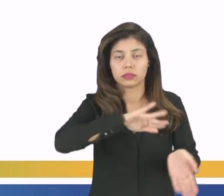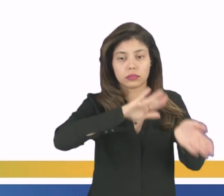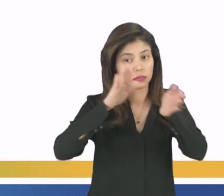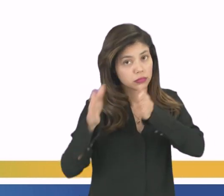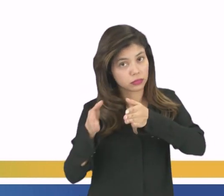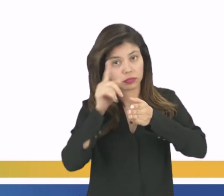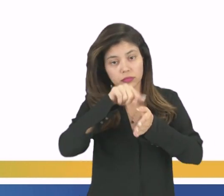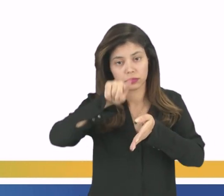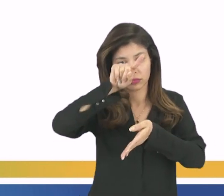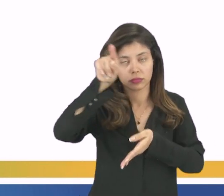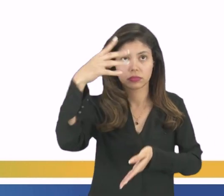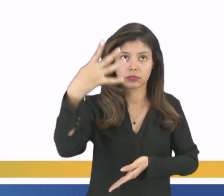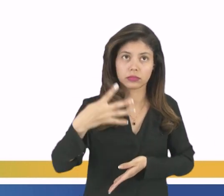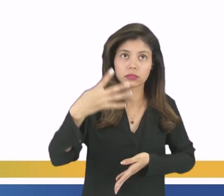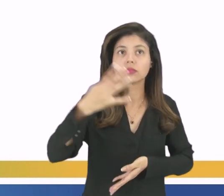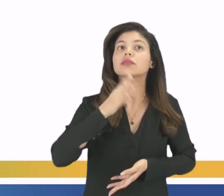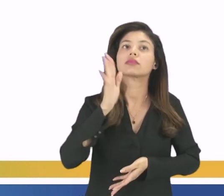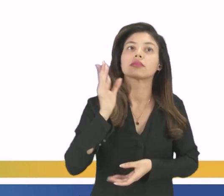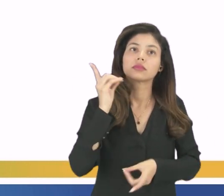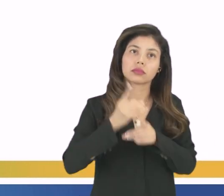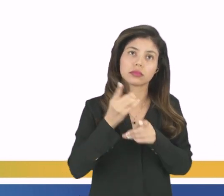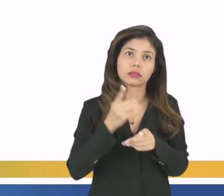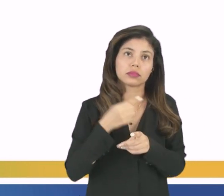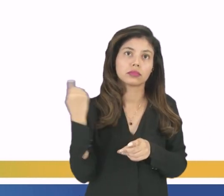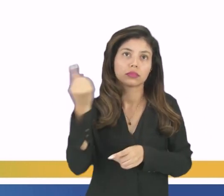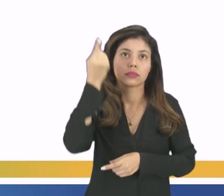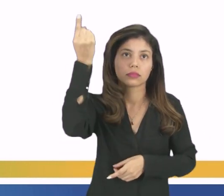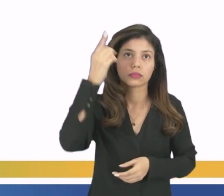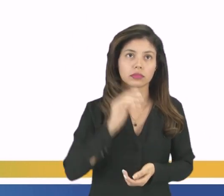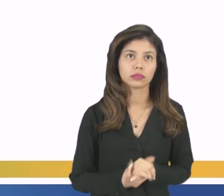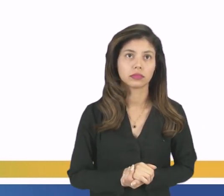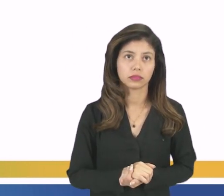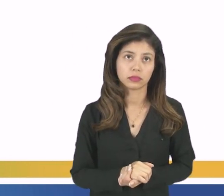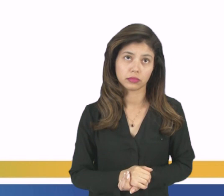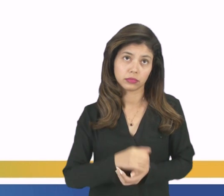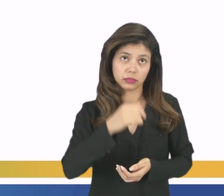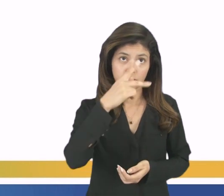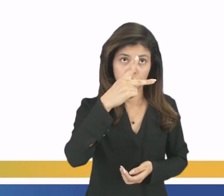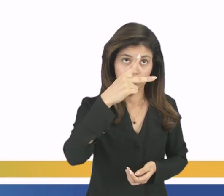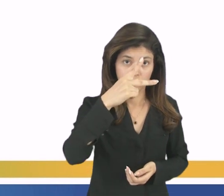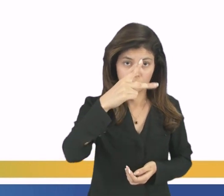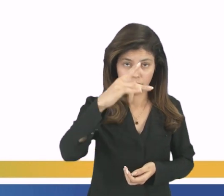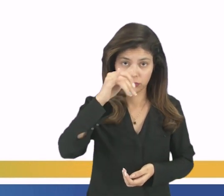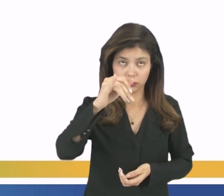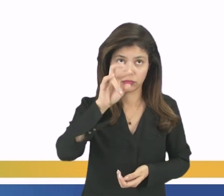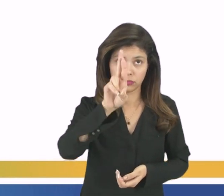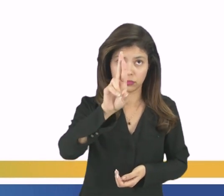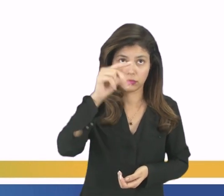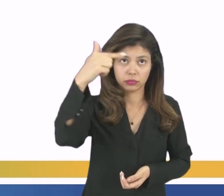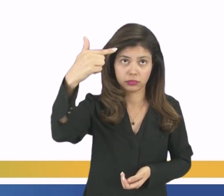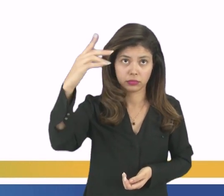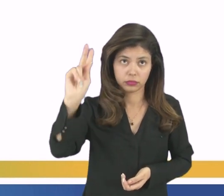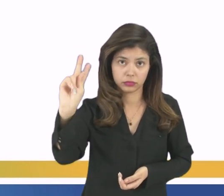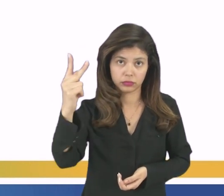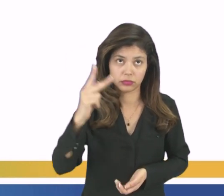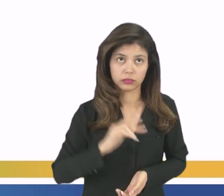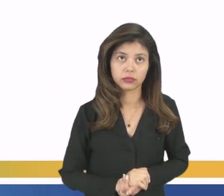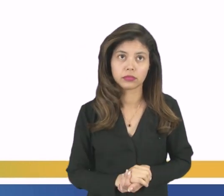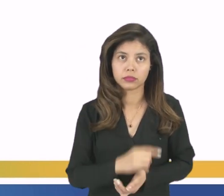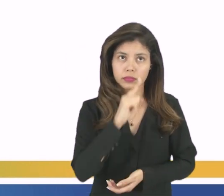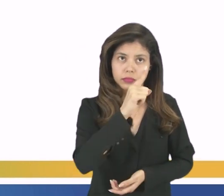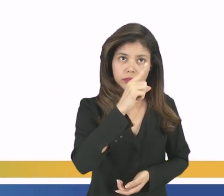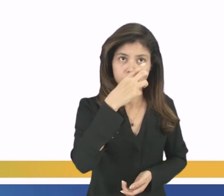como raiz dá 4. Então, já que eu encontrei a altura, o volume é a área da base, πr ao quadrado vezes a altura. Vai